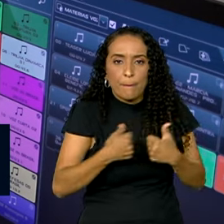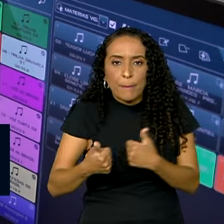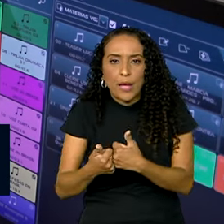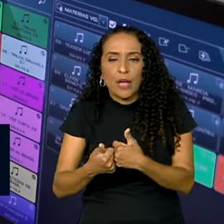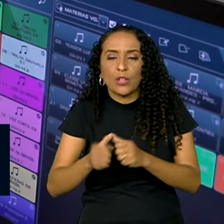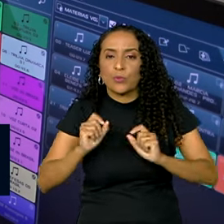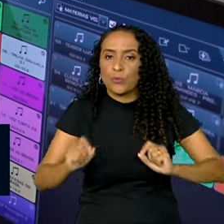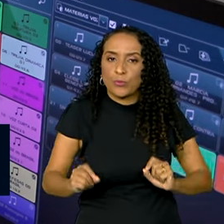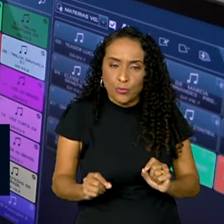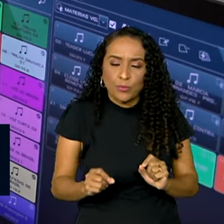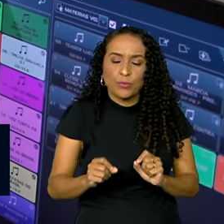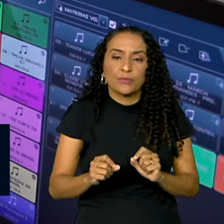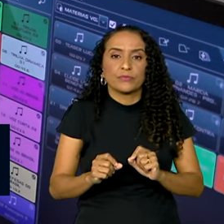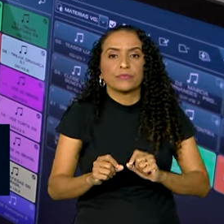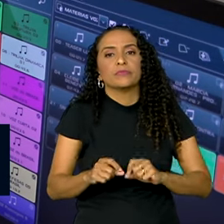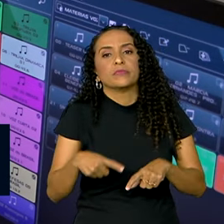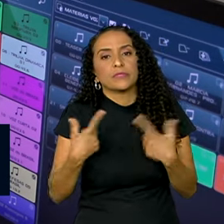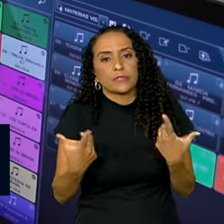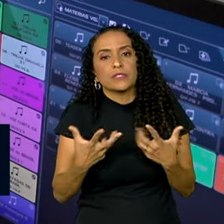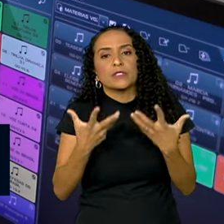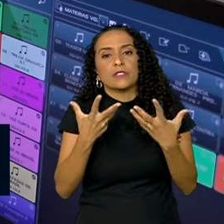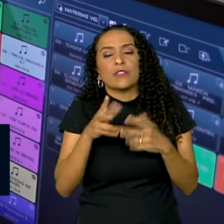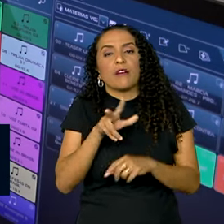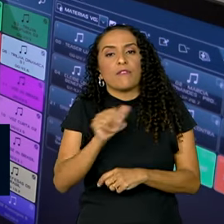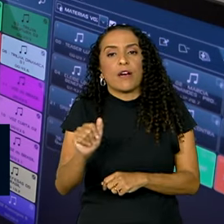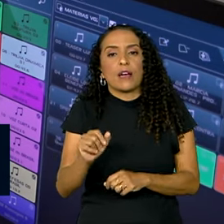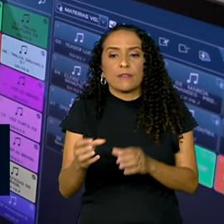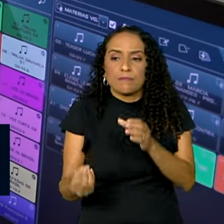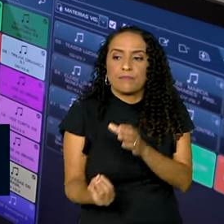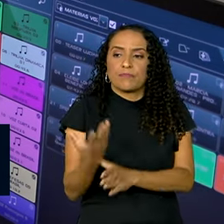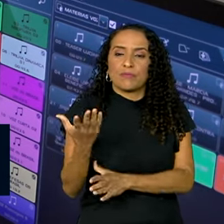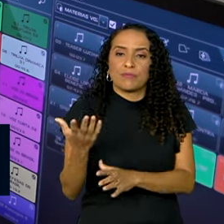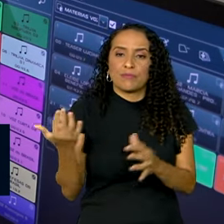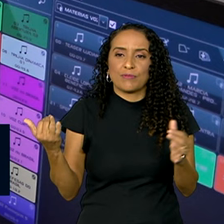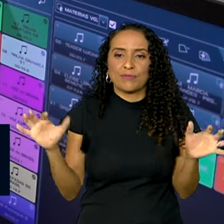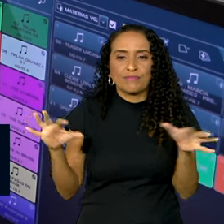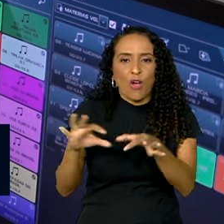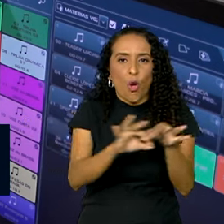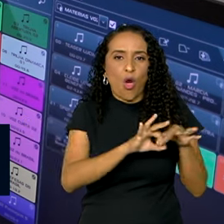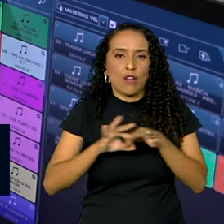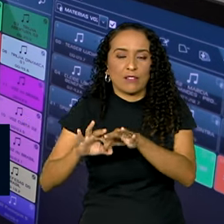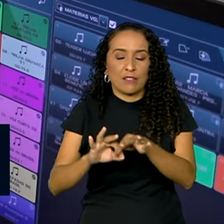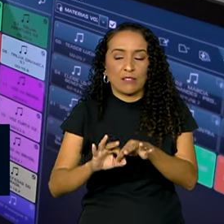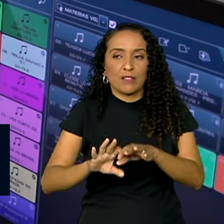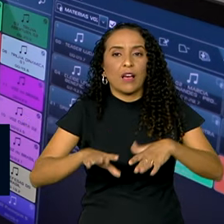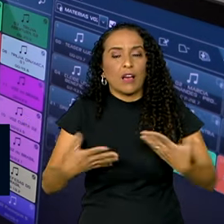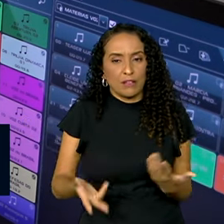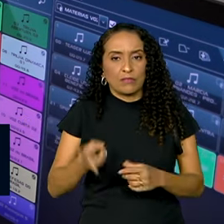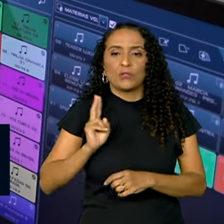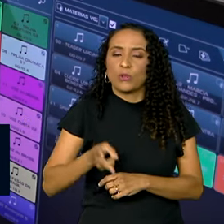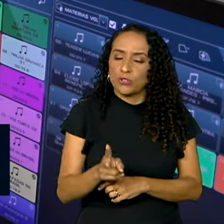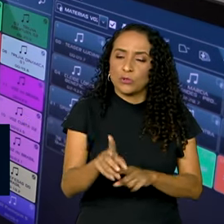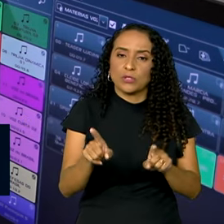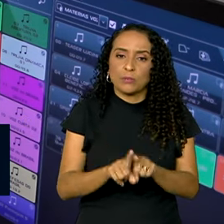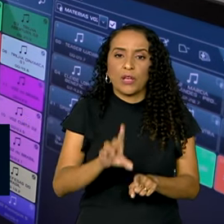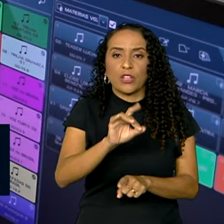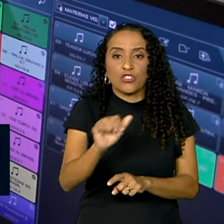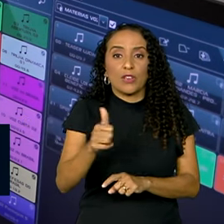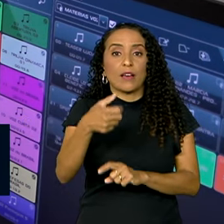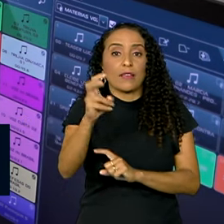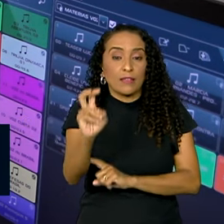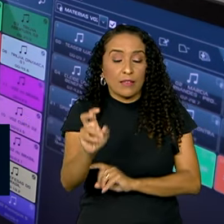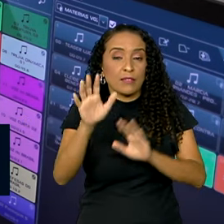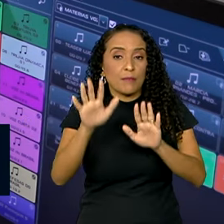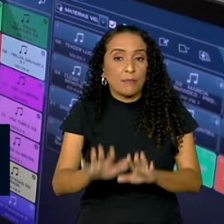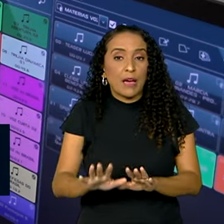que evidentemente vão criar essa sinergia né Eh isso continua também no dia 15